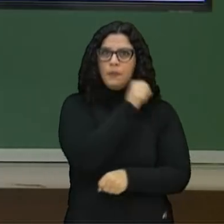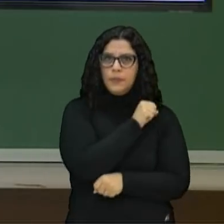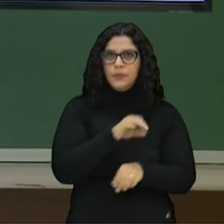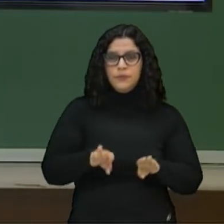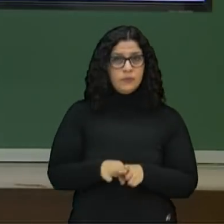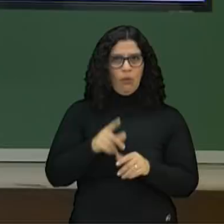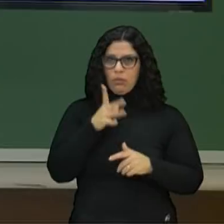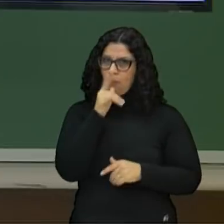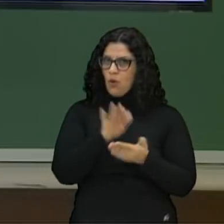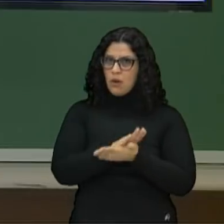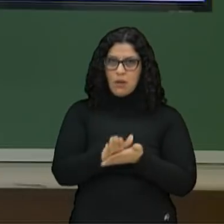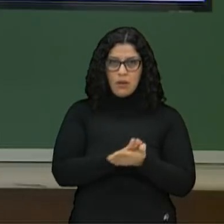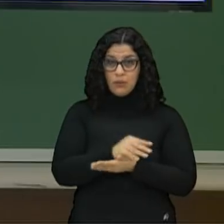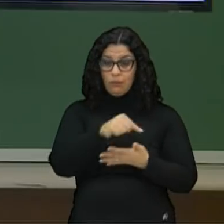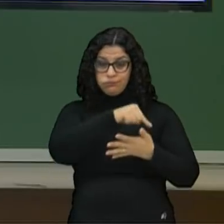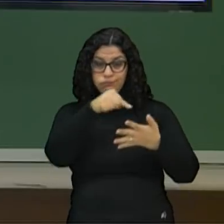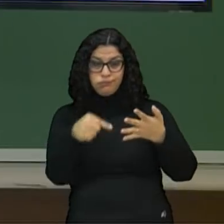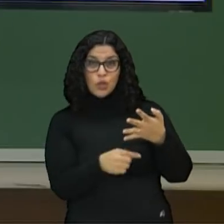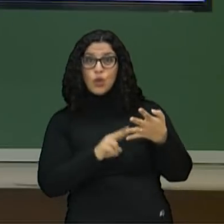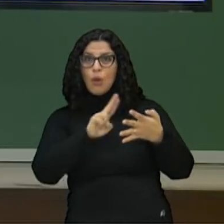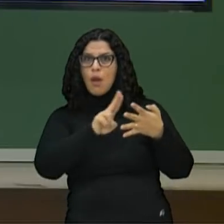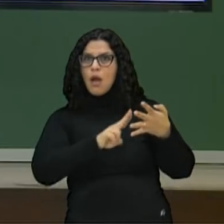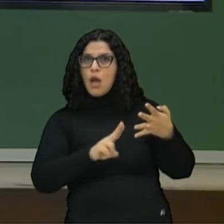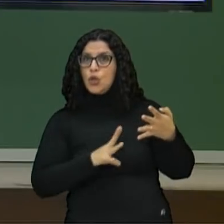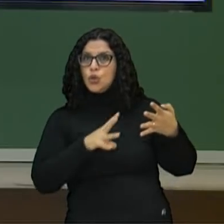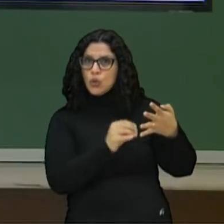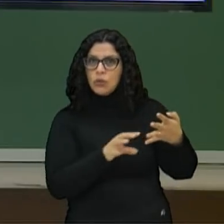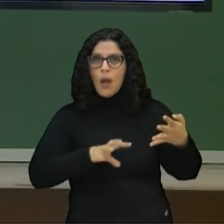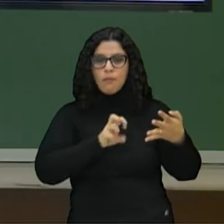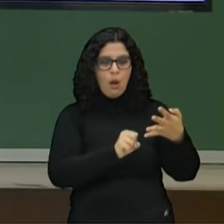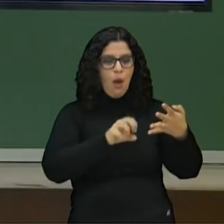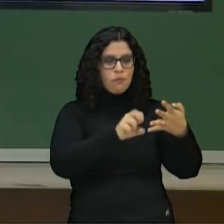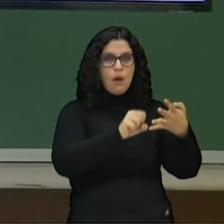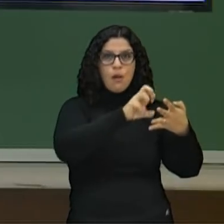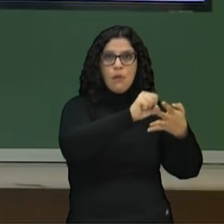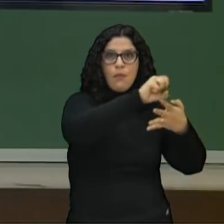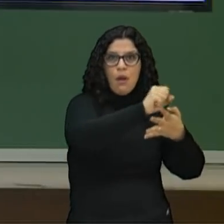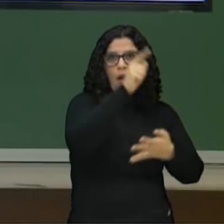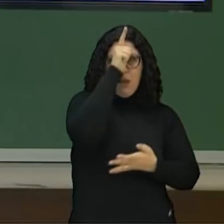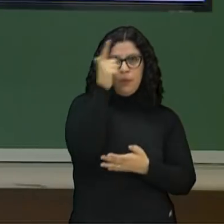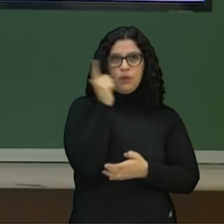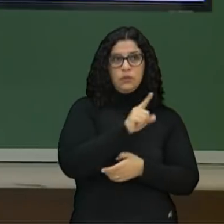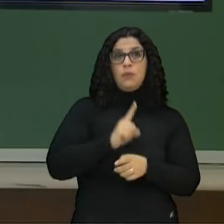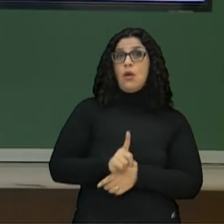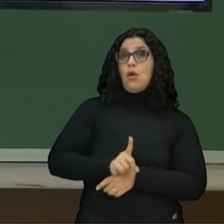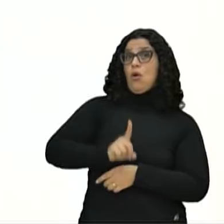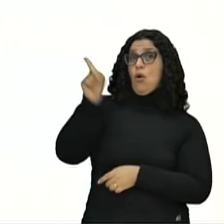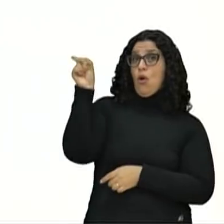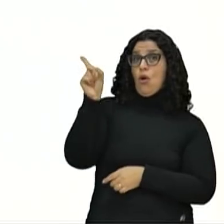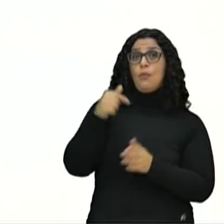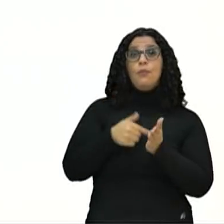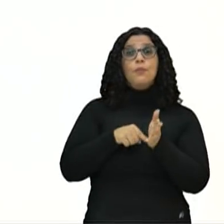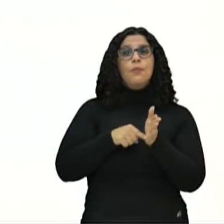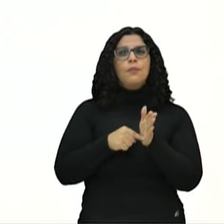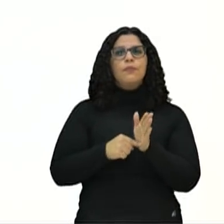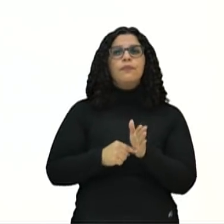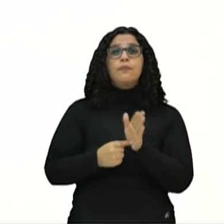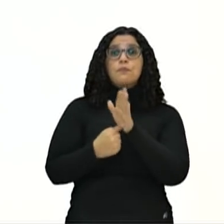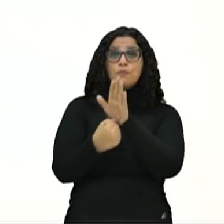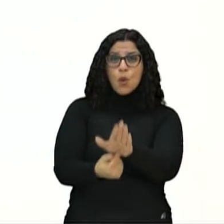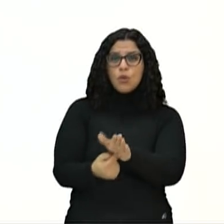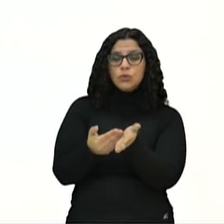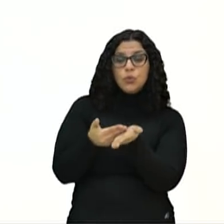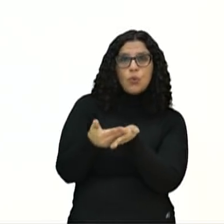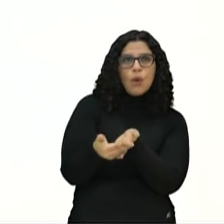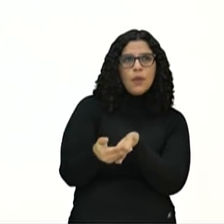rápidas. Noruega, Dinamarca, Holanda, Bélgica e Luxemburgo. Aqui no mapinha mostra para você o primeiro. Então, a